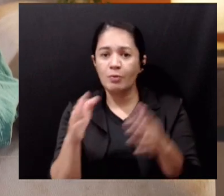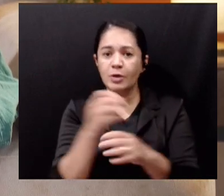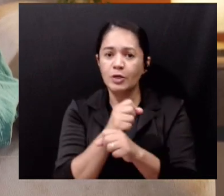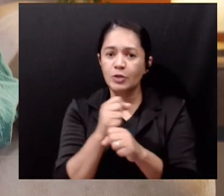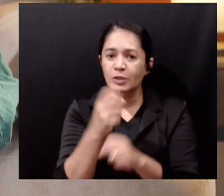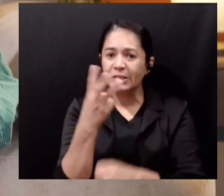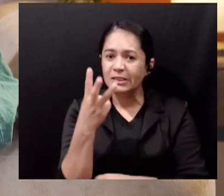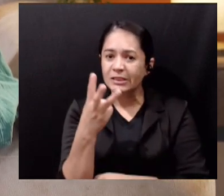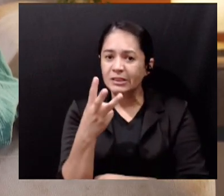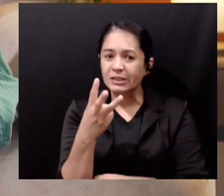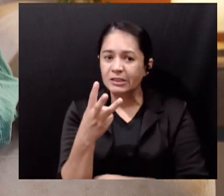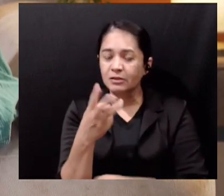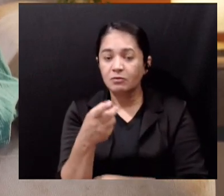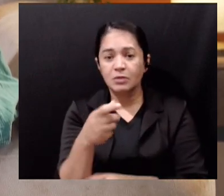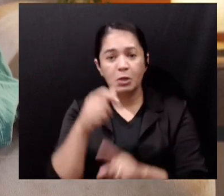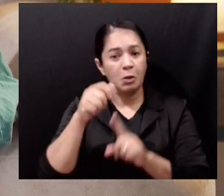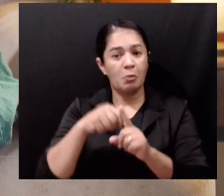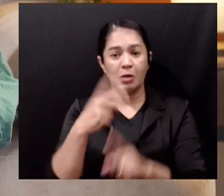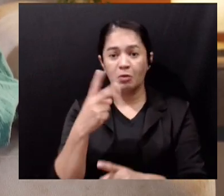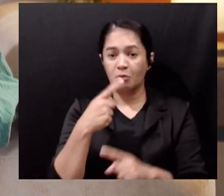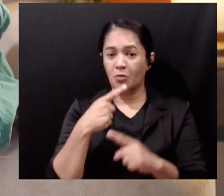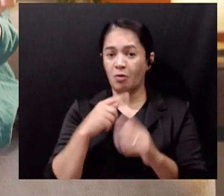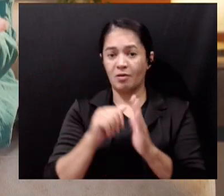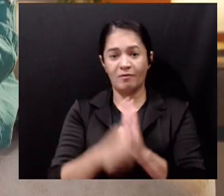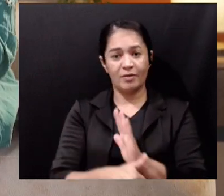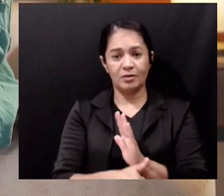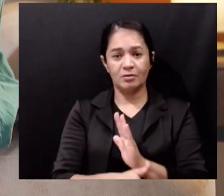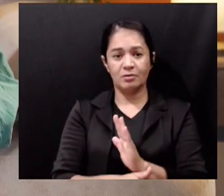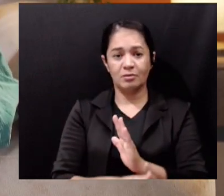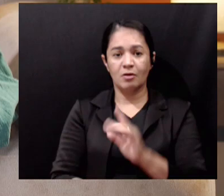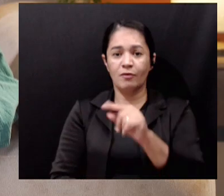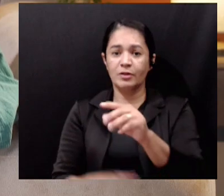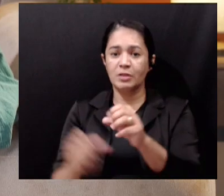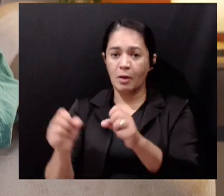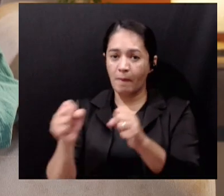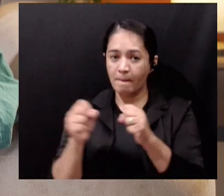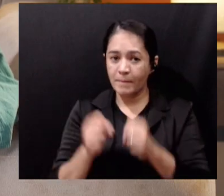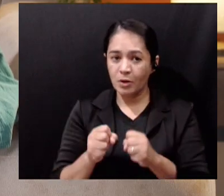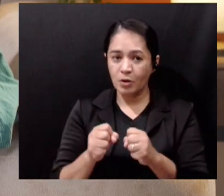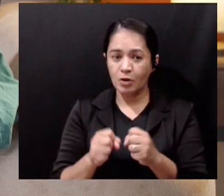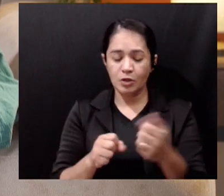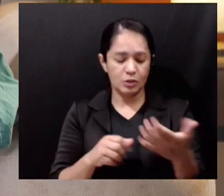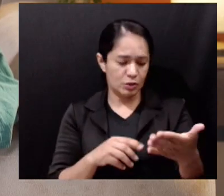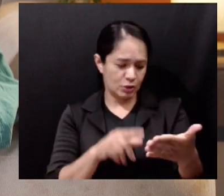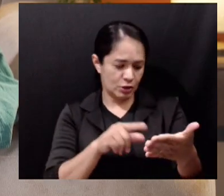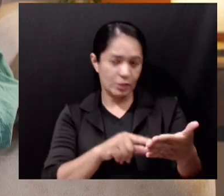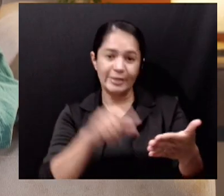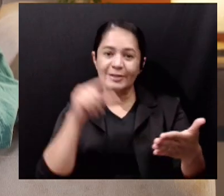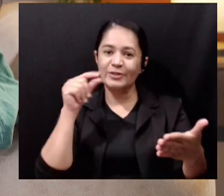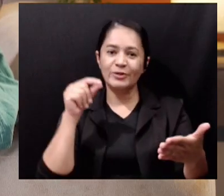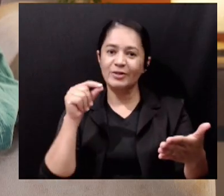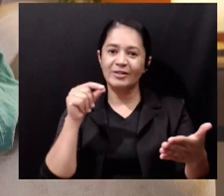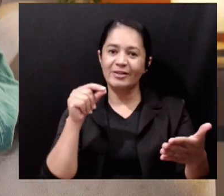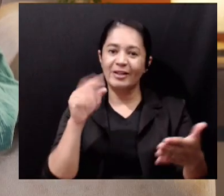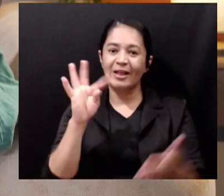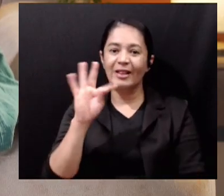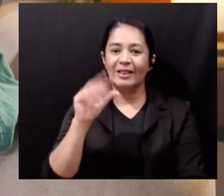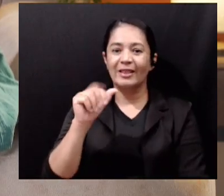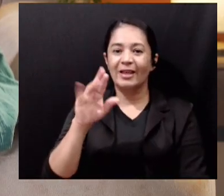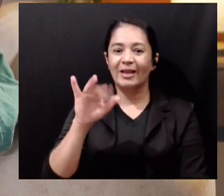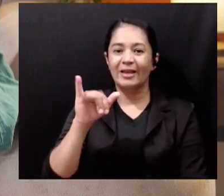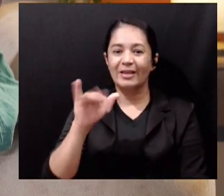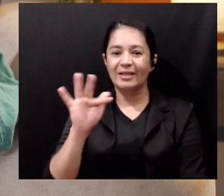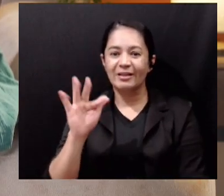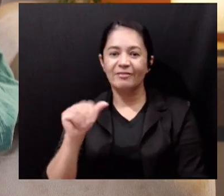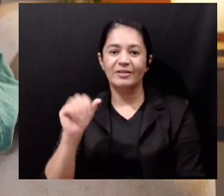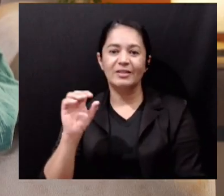por mês, você pode perfeitamente pegar uma conta sem tarifa que vai ser suficiente para te atender. Mais alguma dica para o pessoal que está